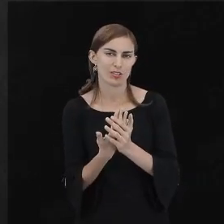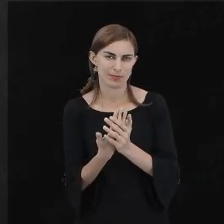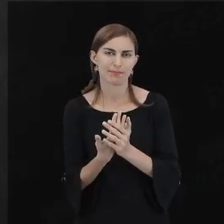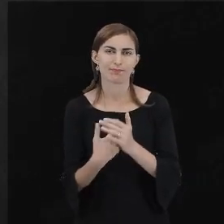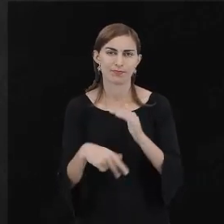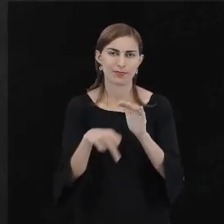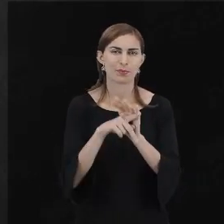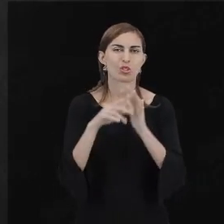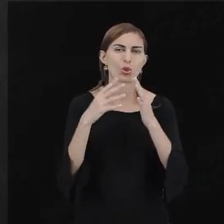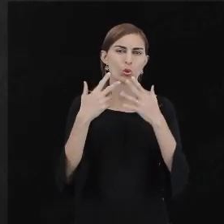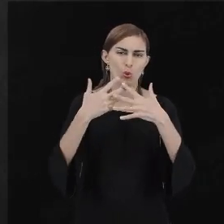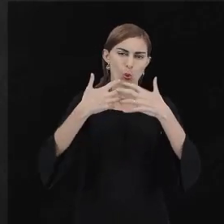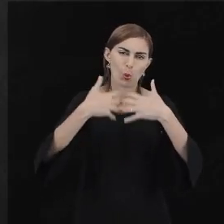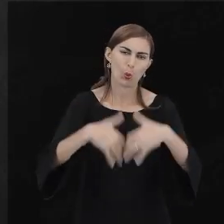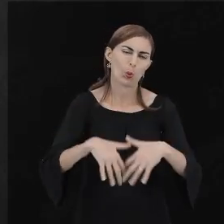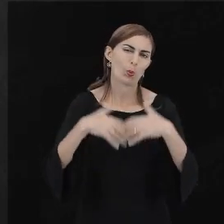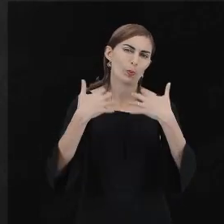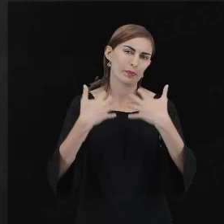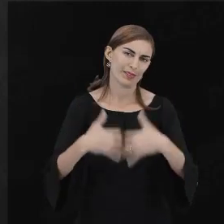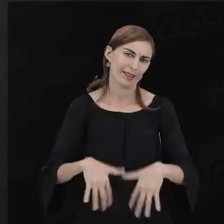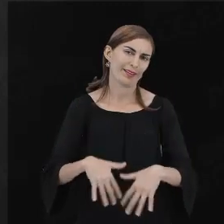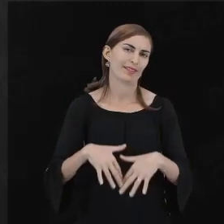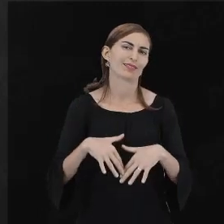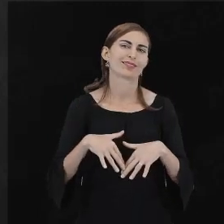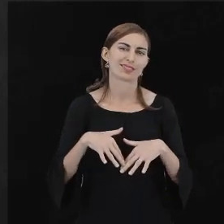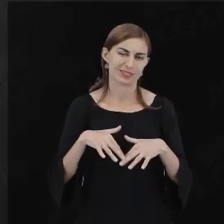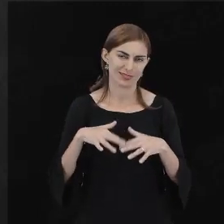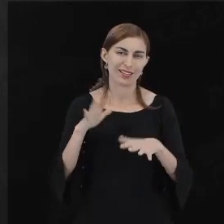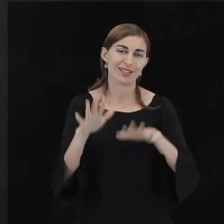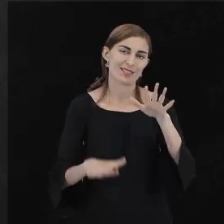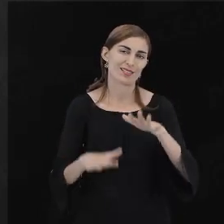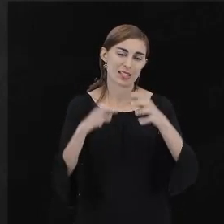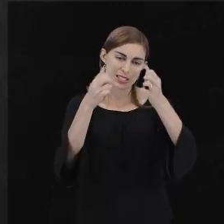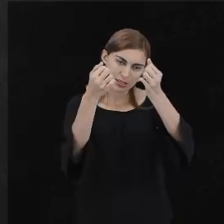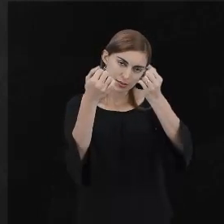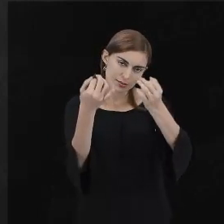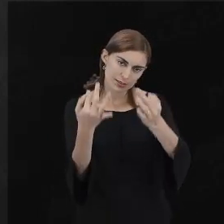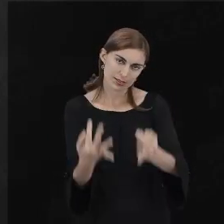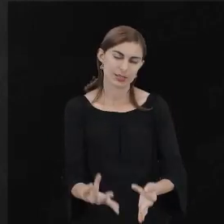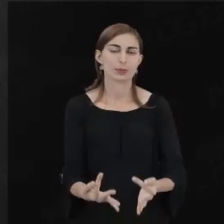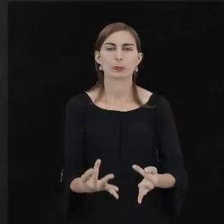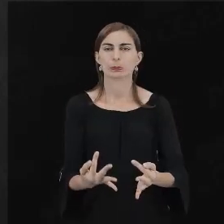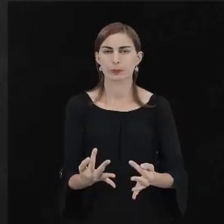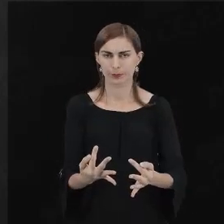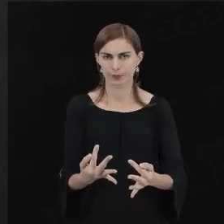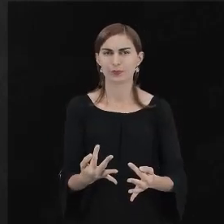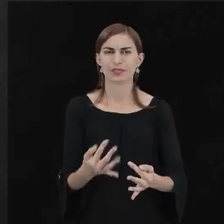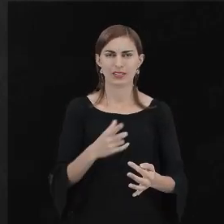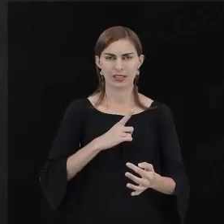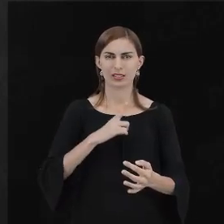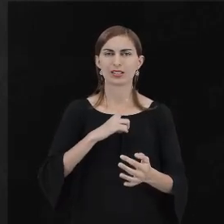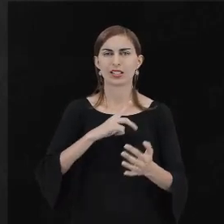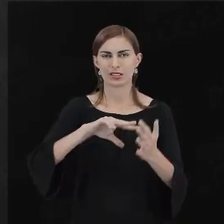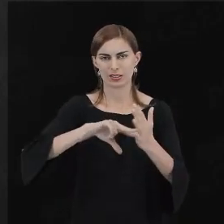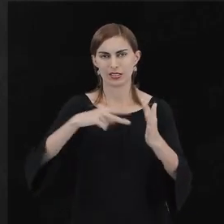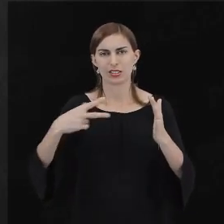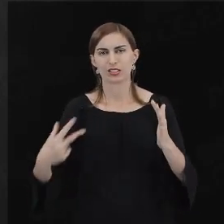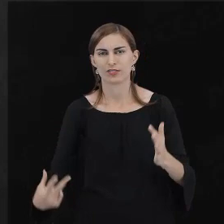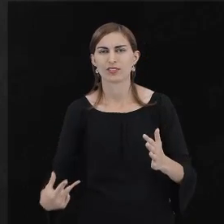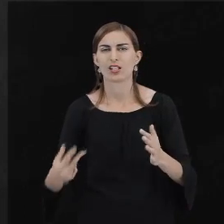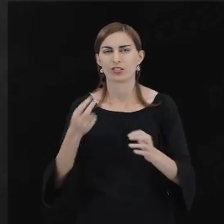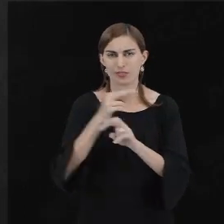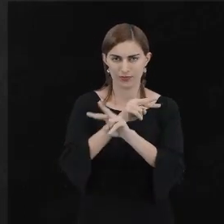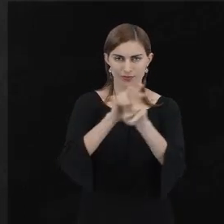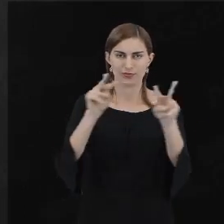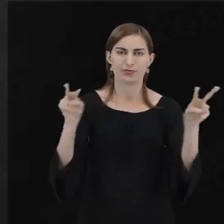Porque muitas vezes as explicações elas tem um sentido monista, com uma relação de causa e efeito, uma relação